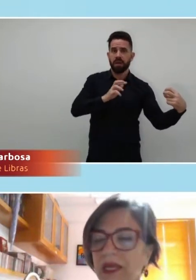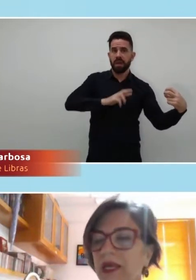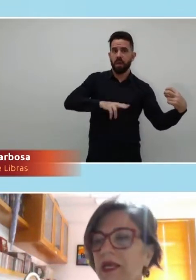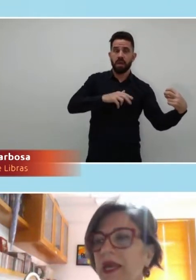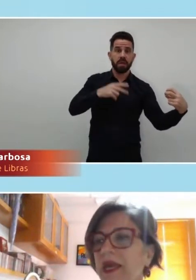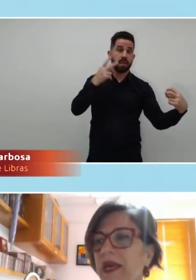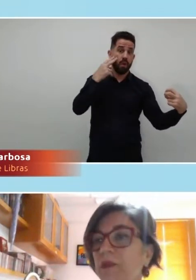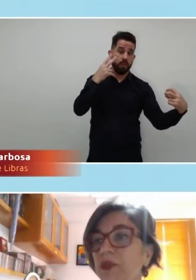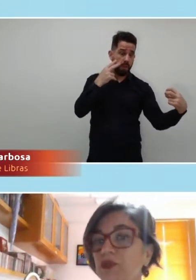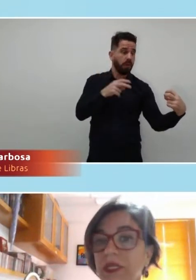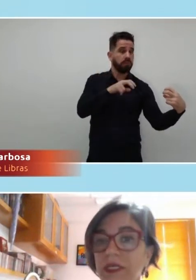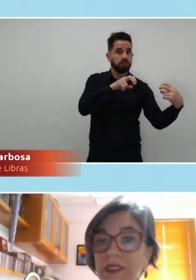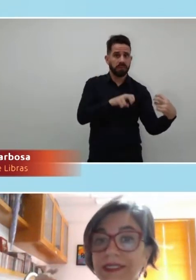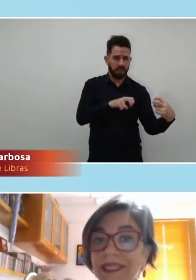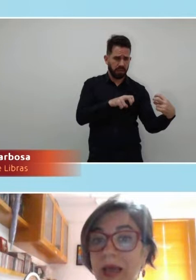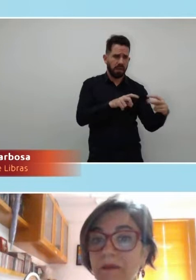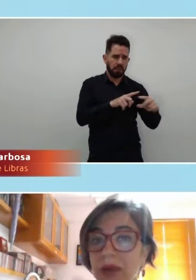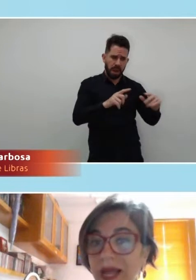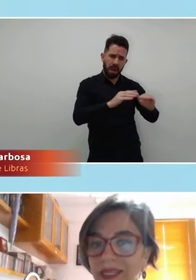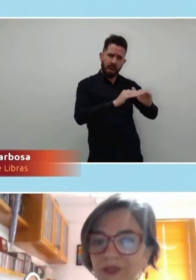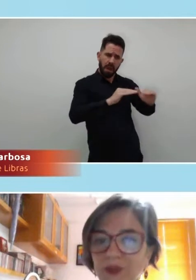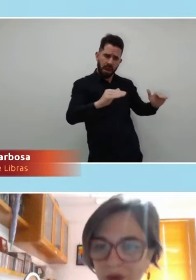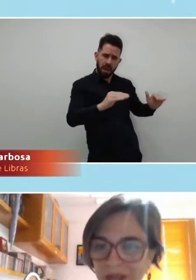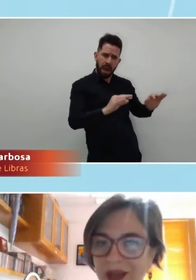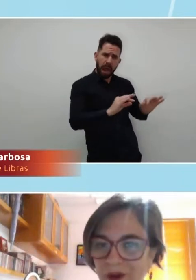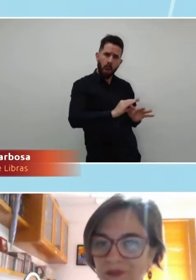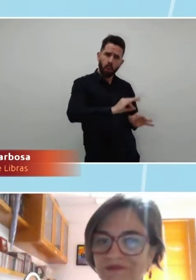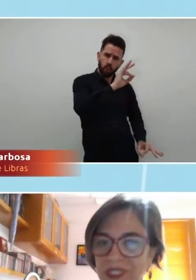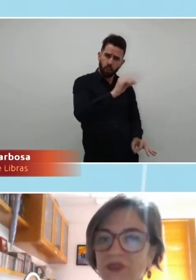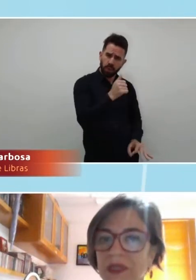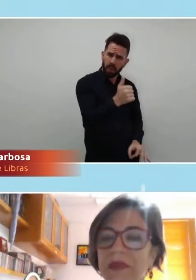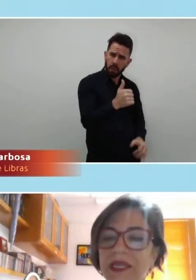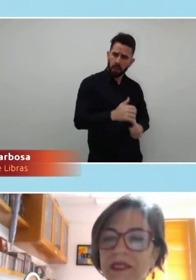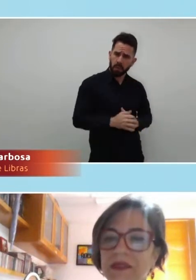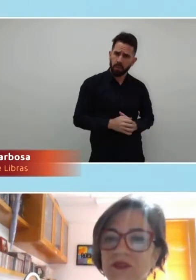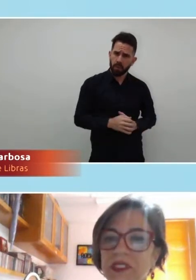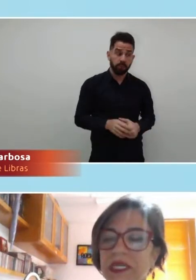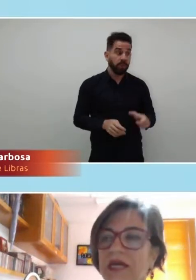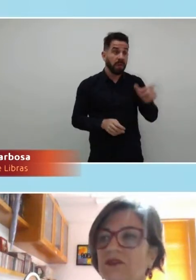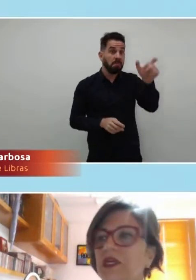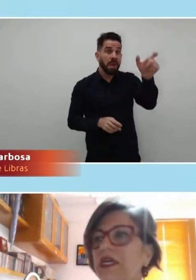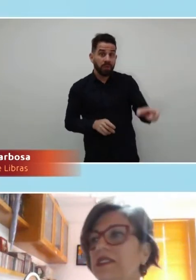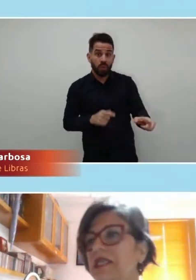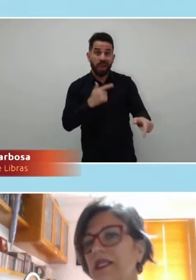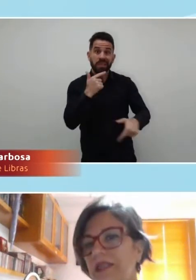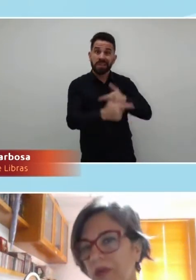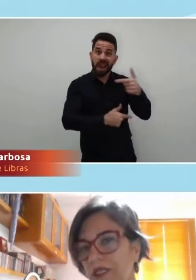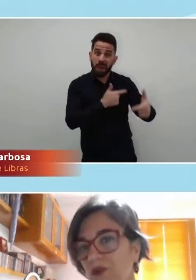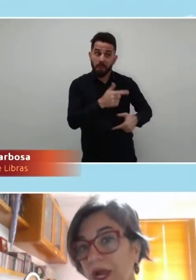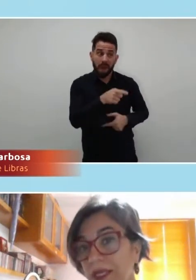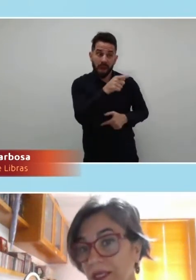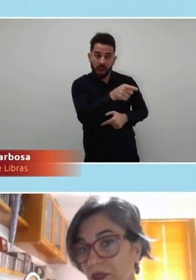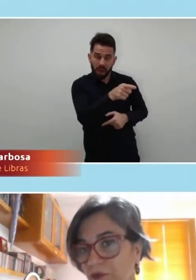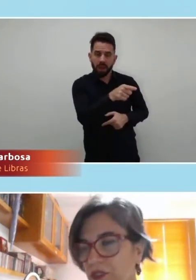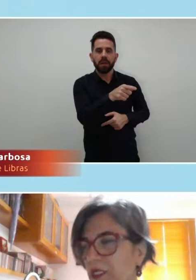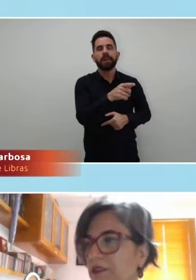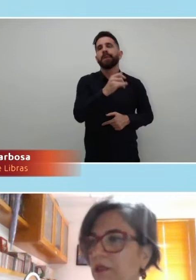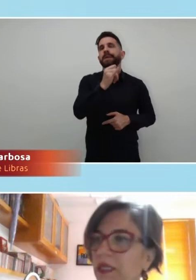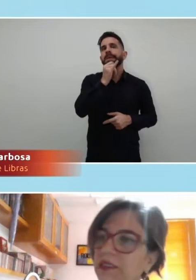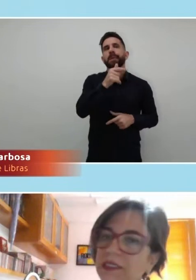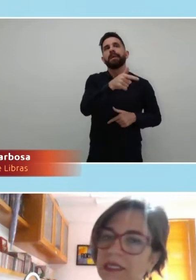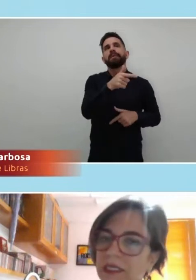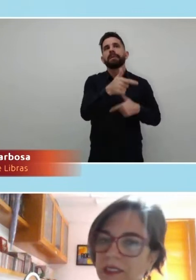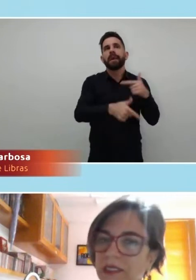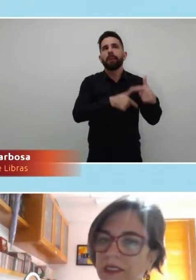né? A pessoa que trabalha no local, isso também tem que ser considerado. Se ela trabalha no arquivo, se ela trabalha